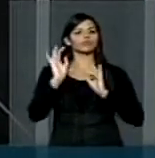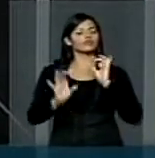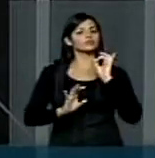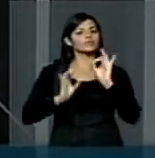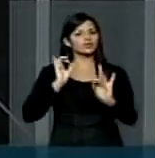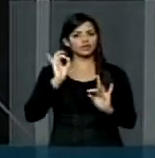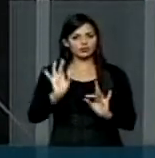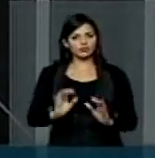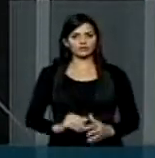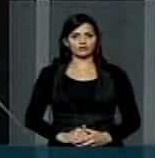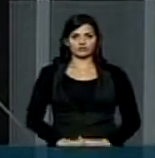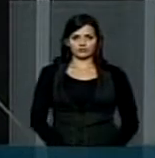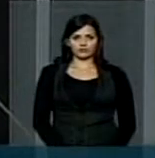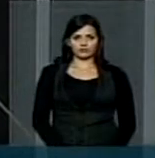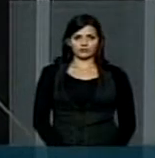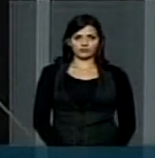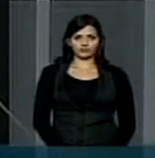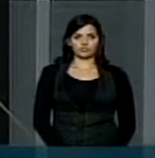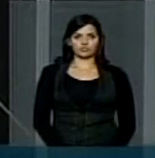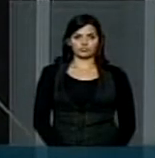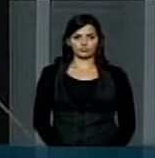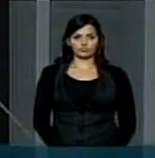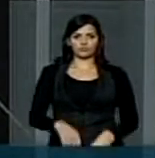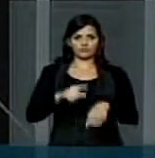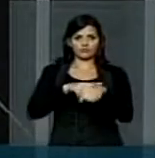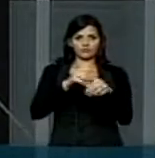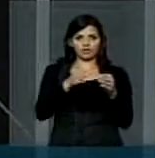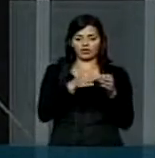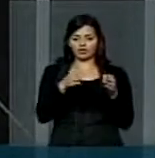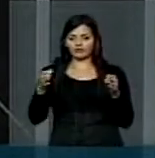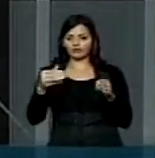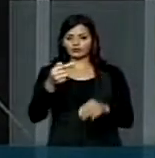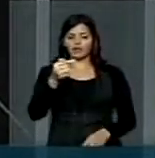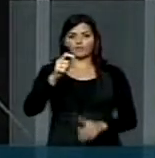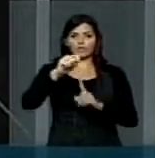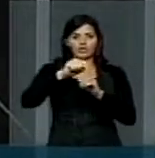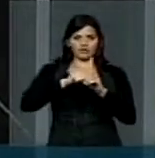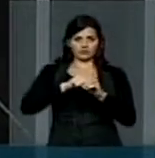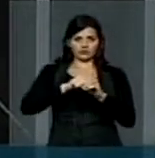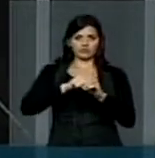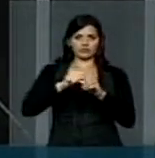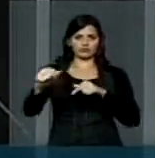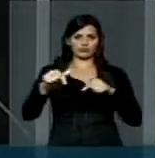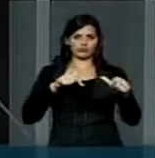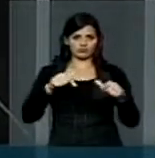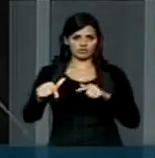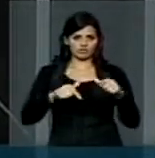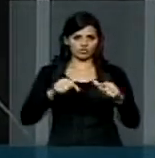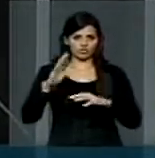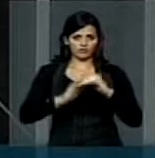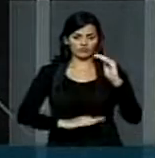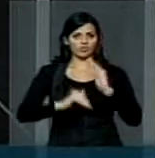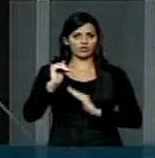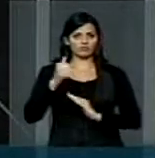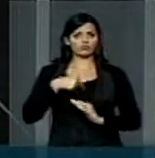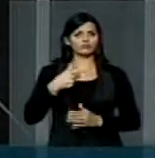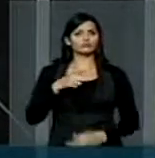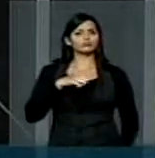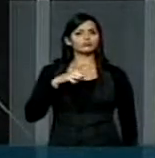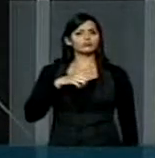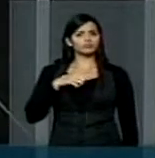especialistas, num período de 7 meses de trabalho,